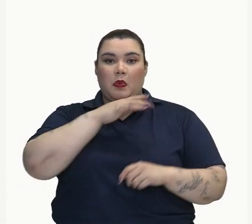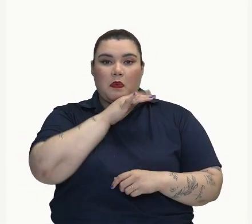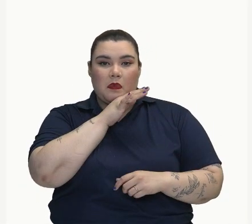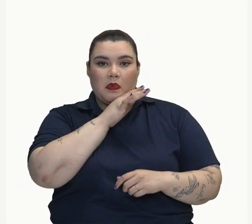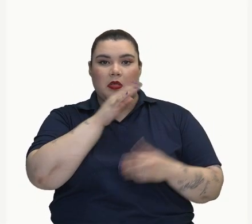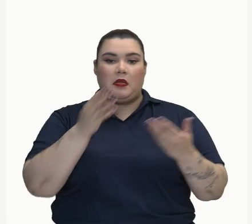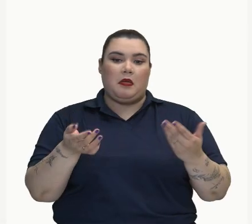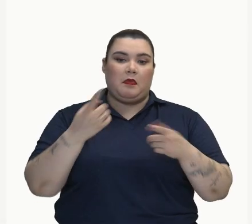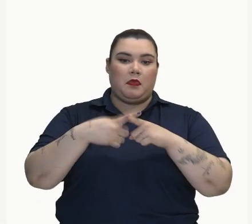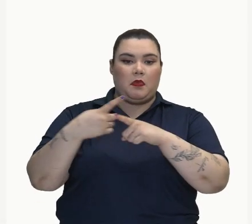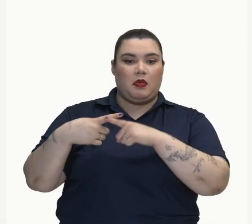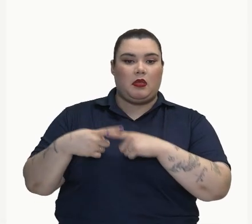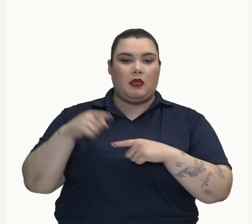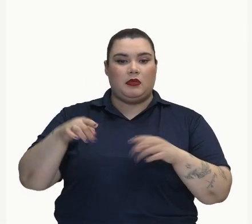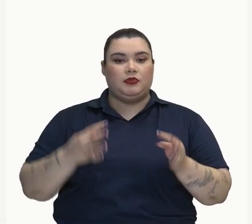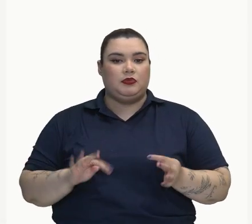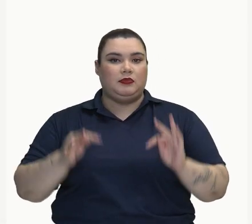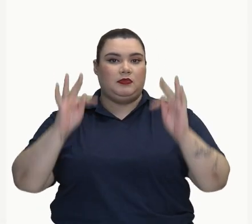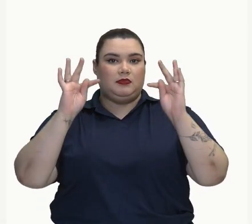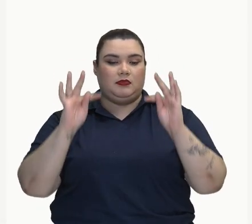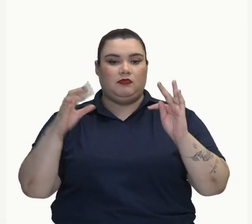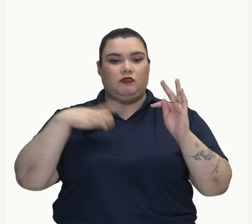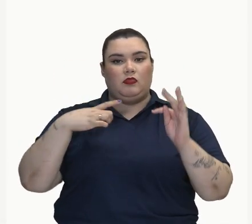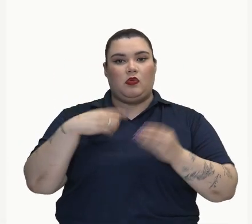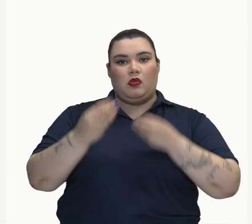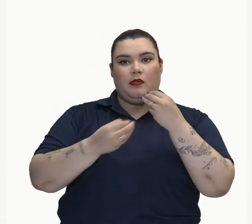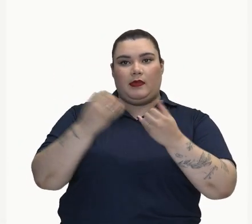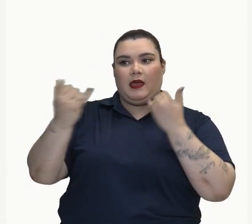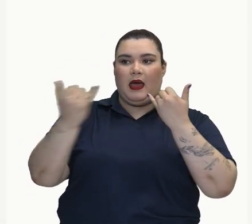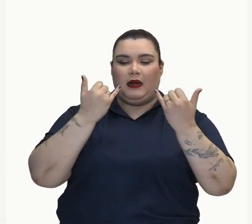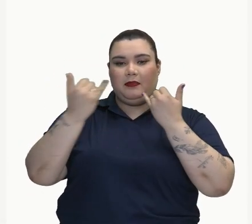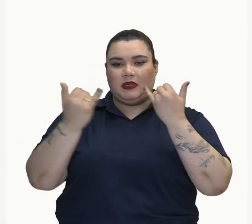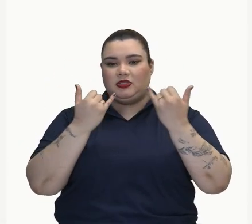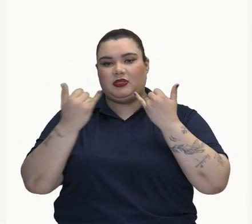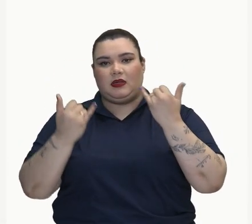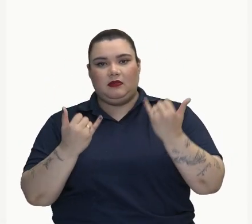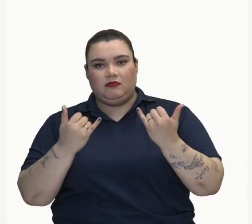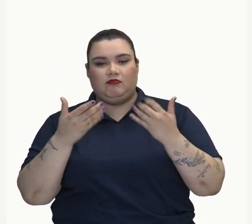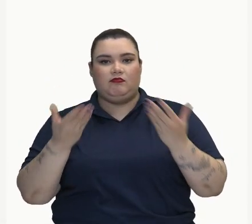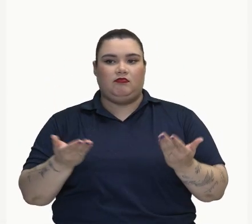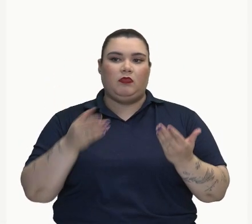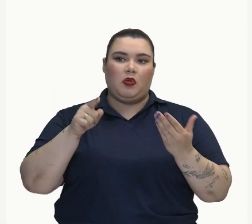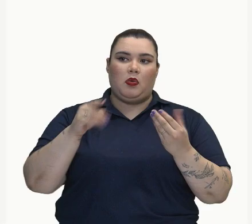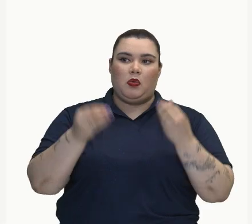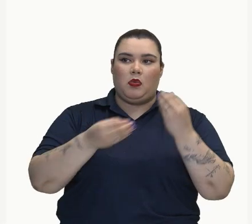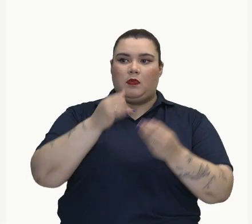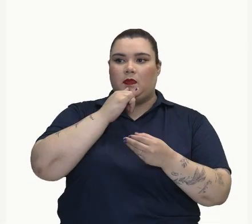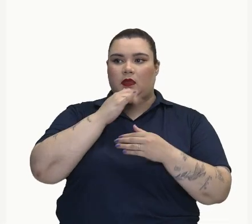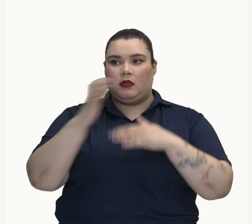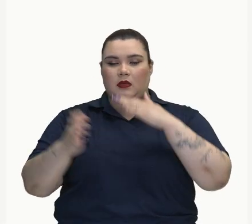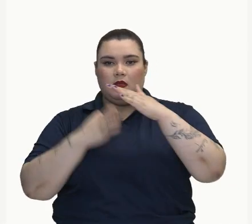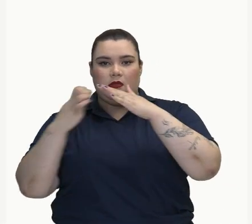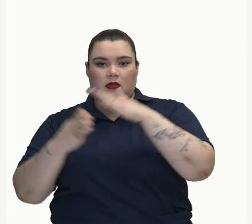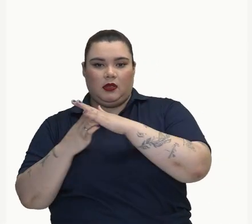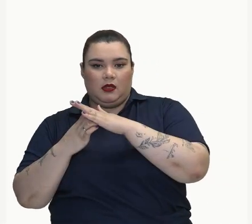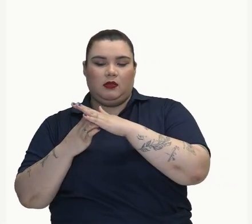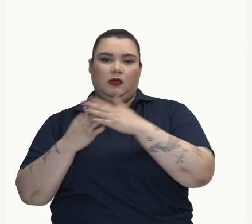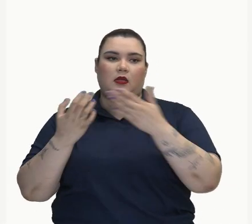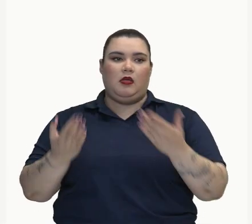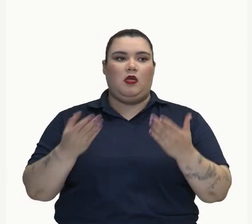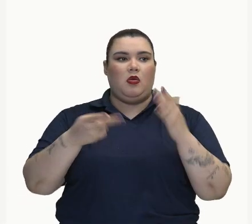grandes tecnologias como a internet e os sistemas de informação estão nas mãos de poucos. Grandes empresas, estados